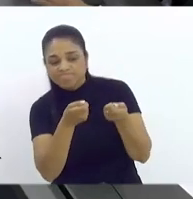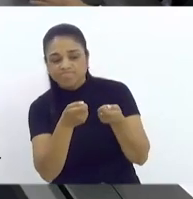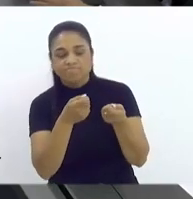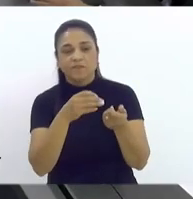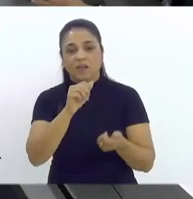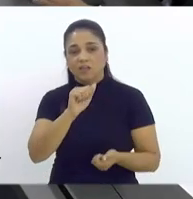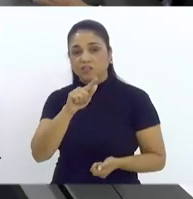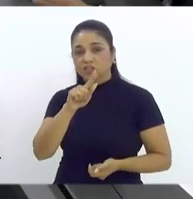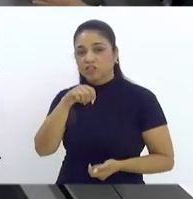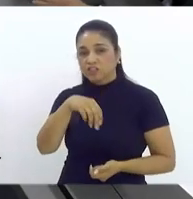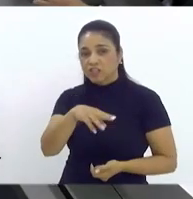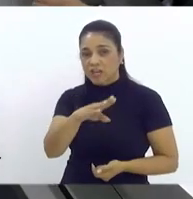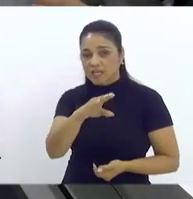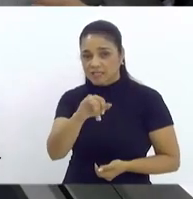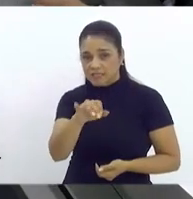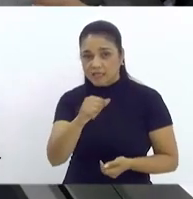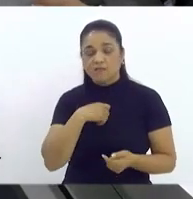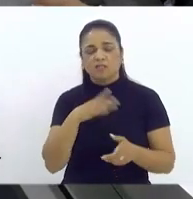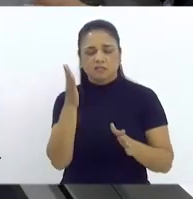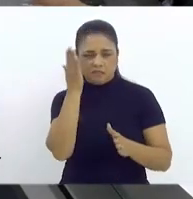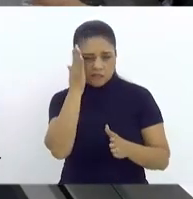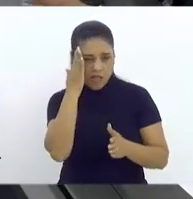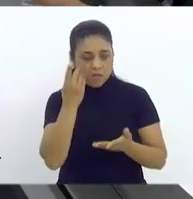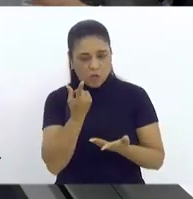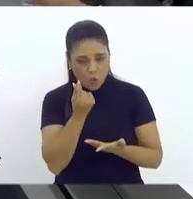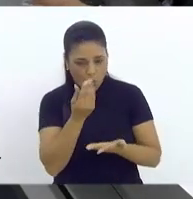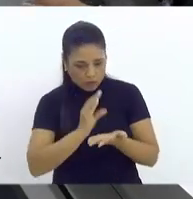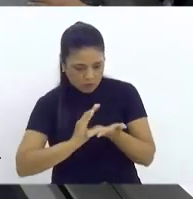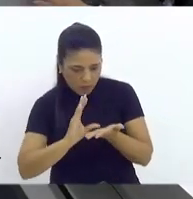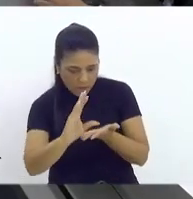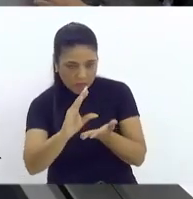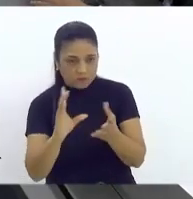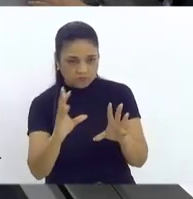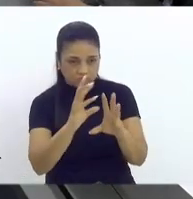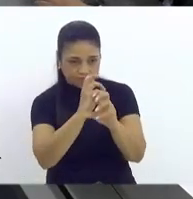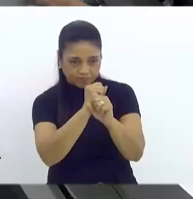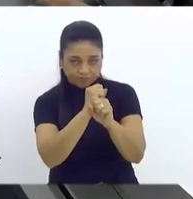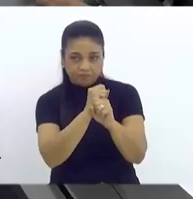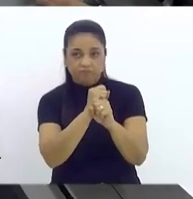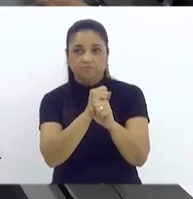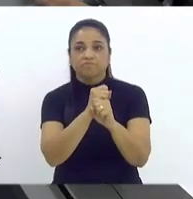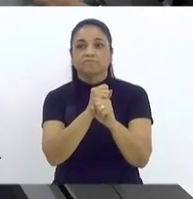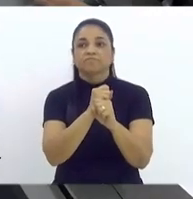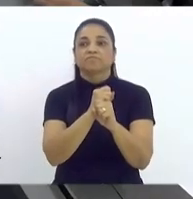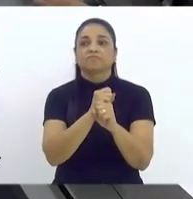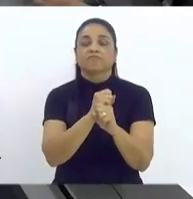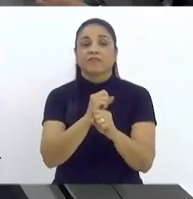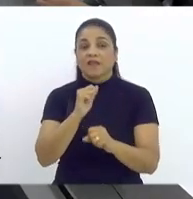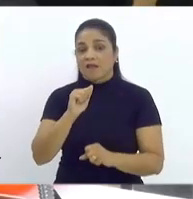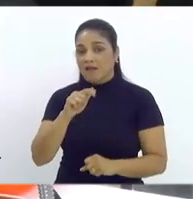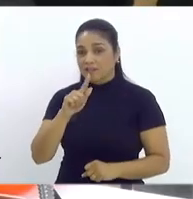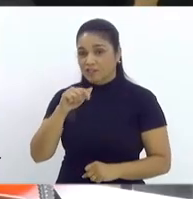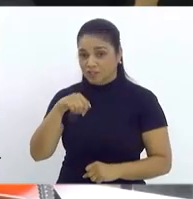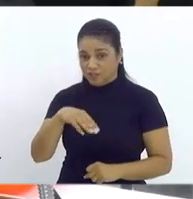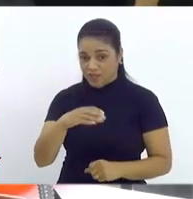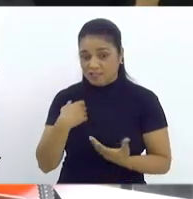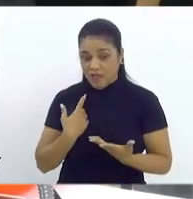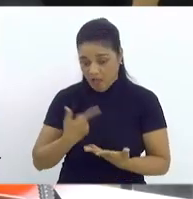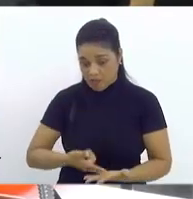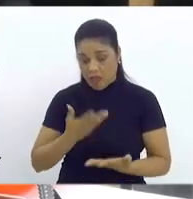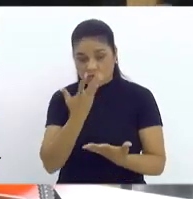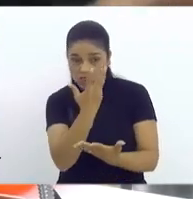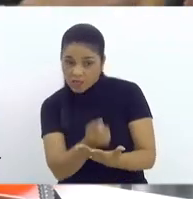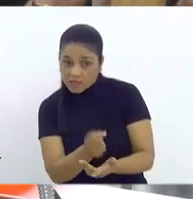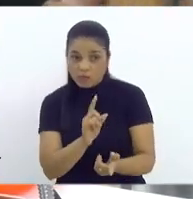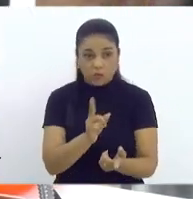muito bem que o orçamento dessas audiências, dessas agências, é aprovado por essa casa, não só o nome dos